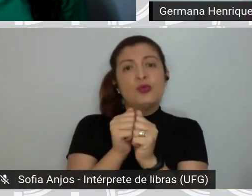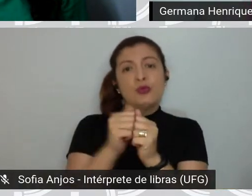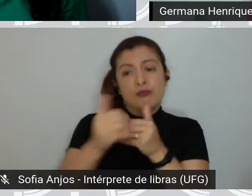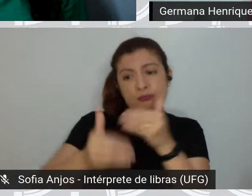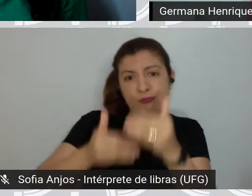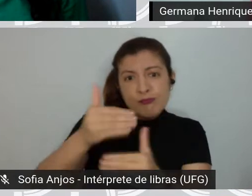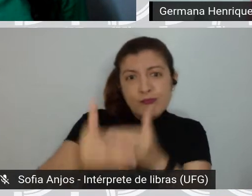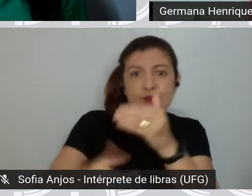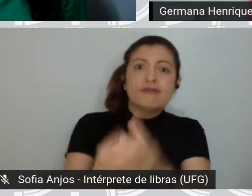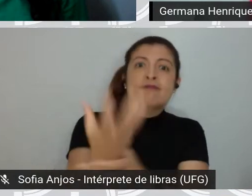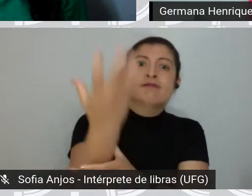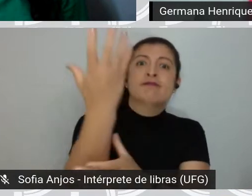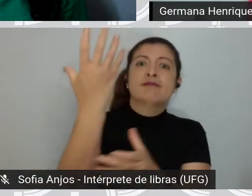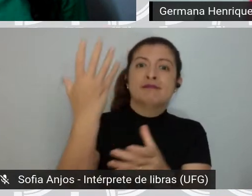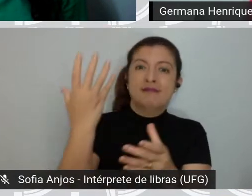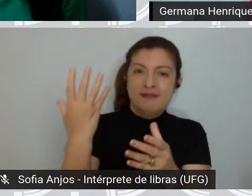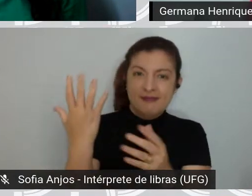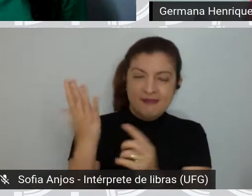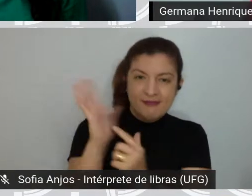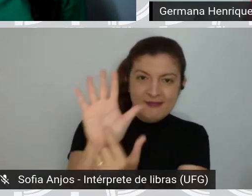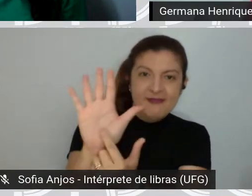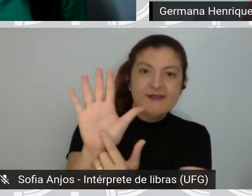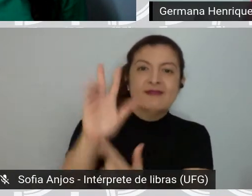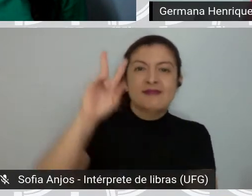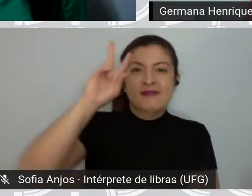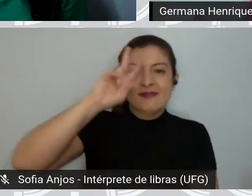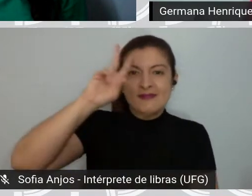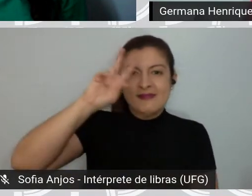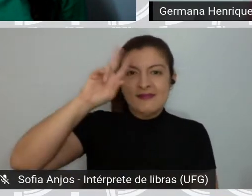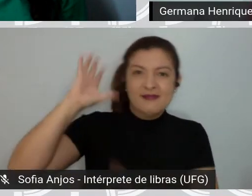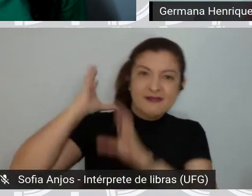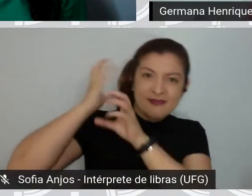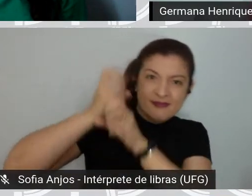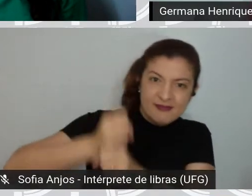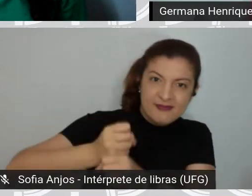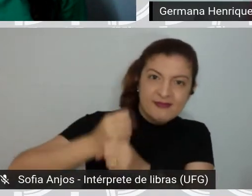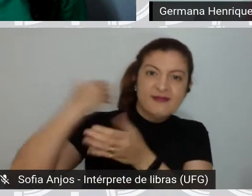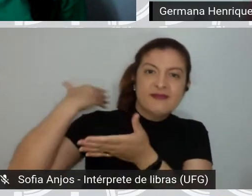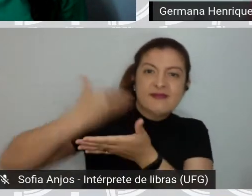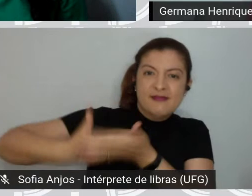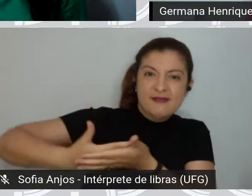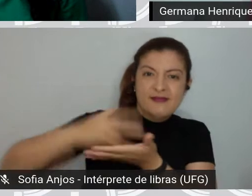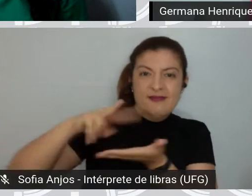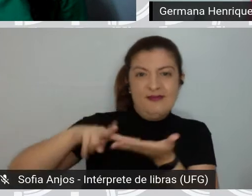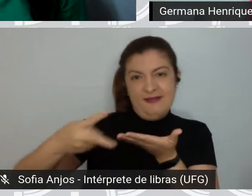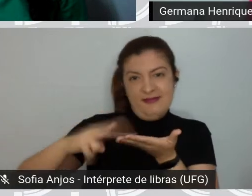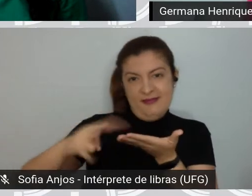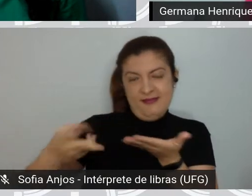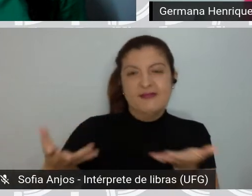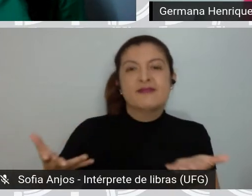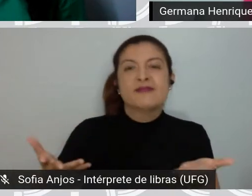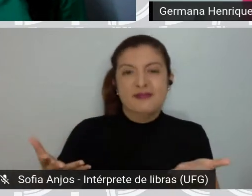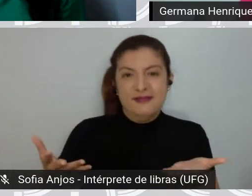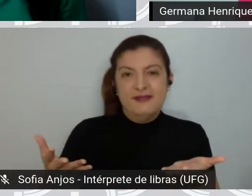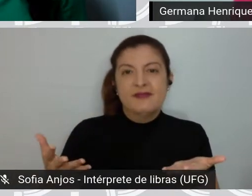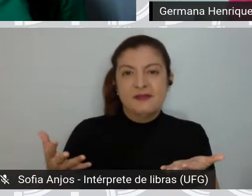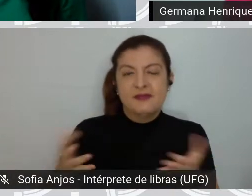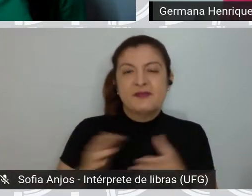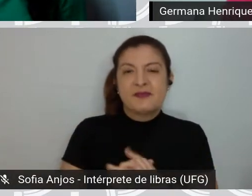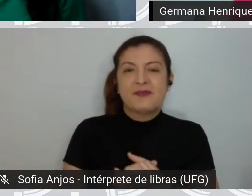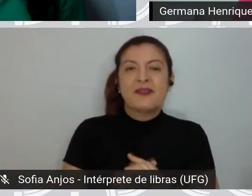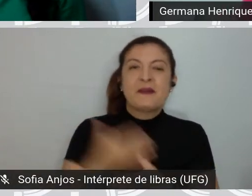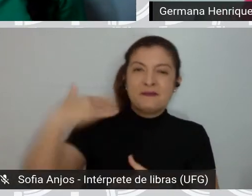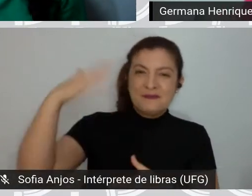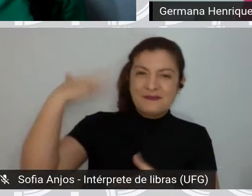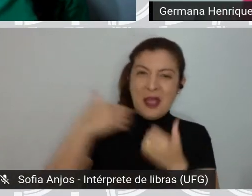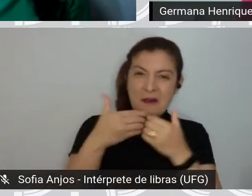Seminário de História da Tradução, nós já conversamos muito. Está na hora de passar a ação. Eu ainda não sei. É